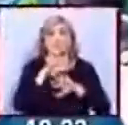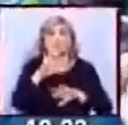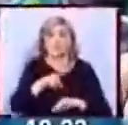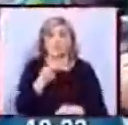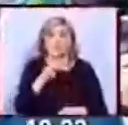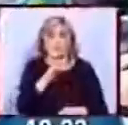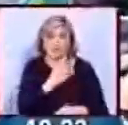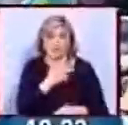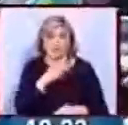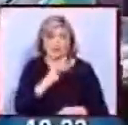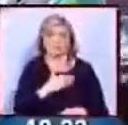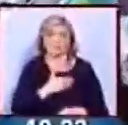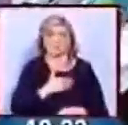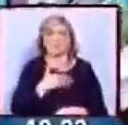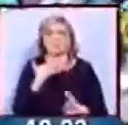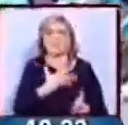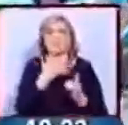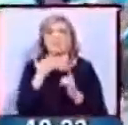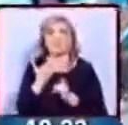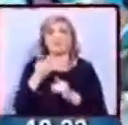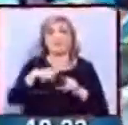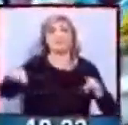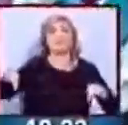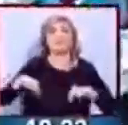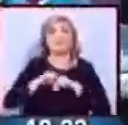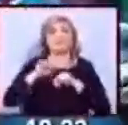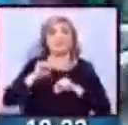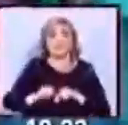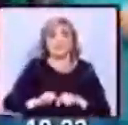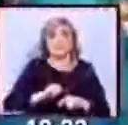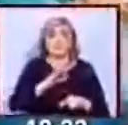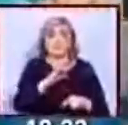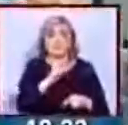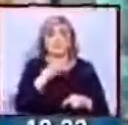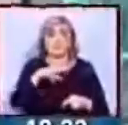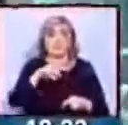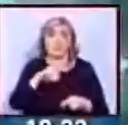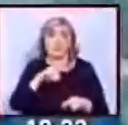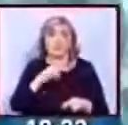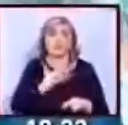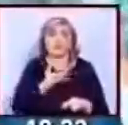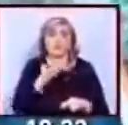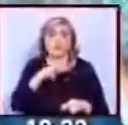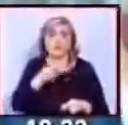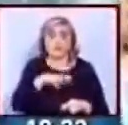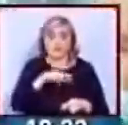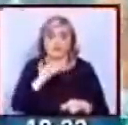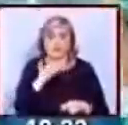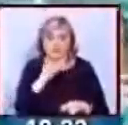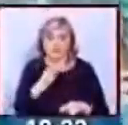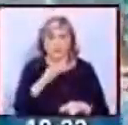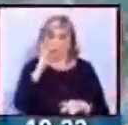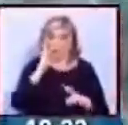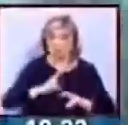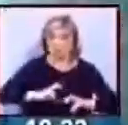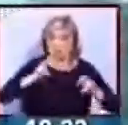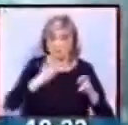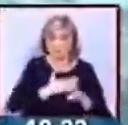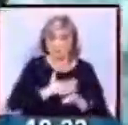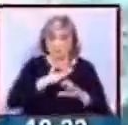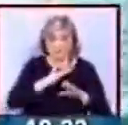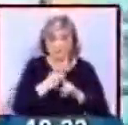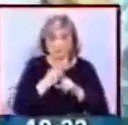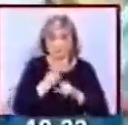infarto do miocárdio, estamos então agora na sala de hemodinâmica, ou seja, quando um doente é diagnosticado com este infarto,